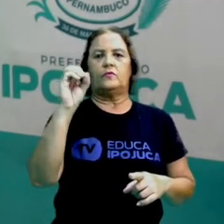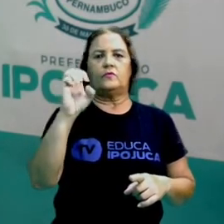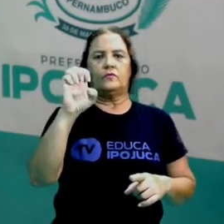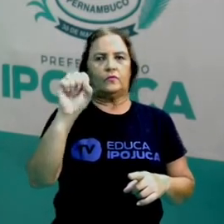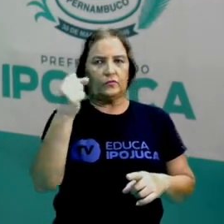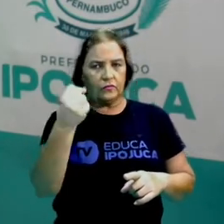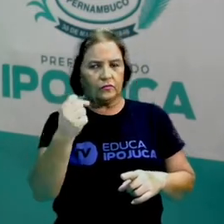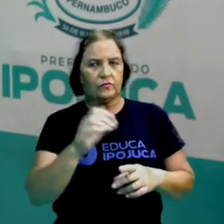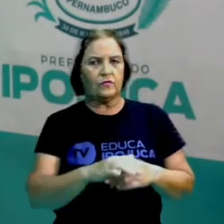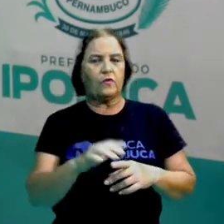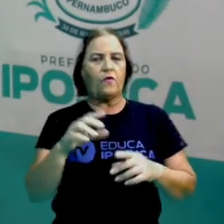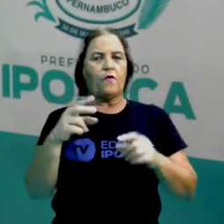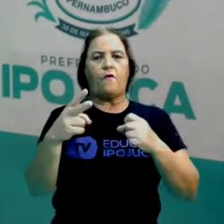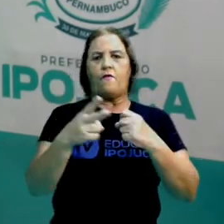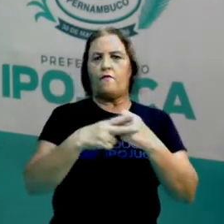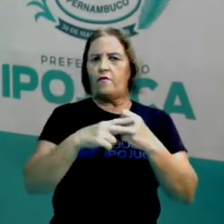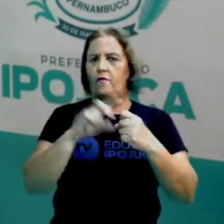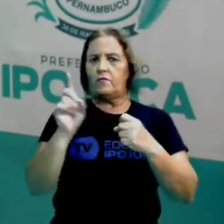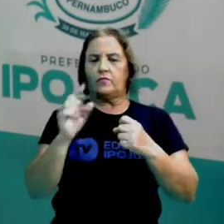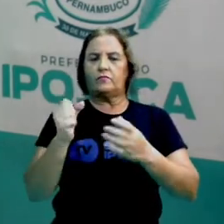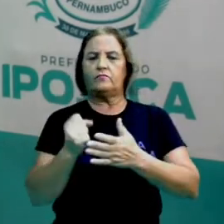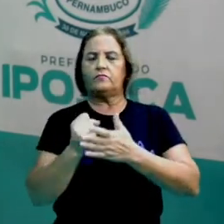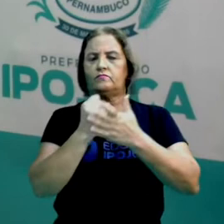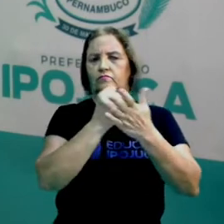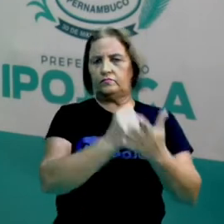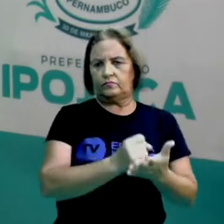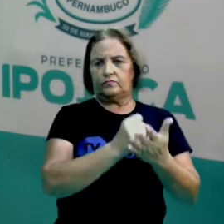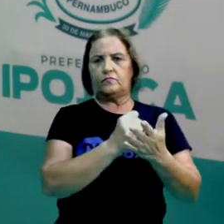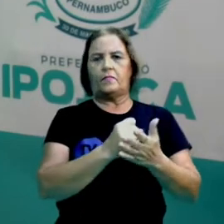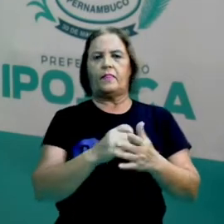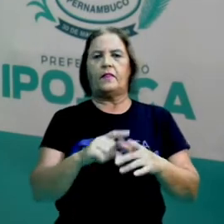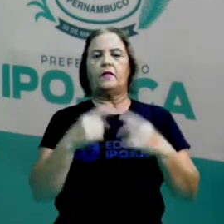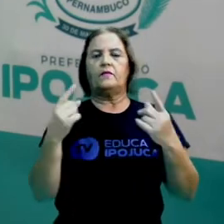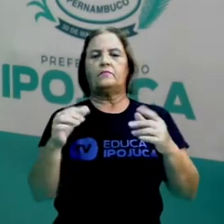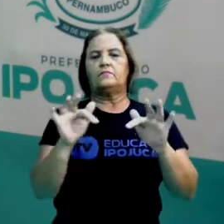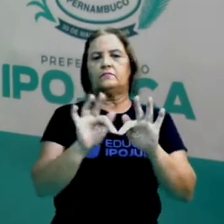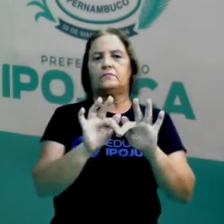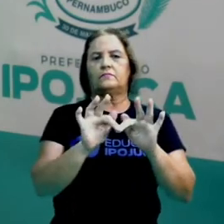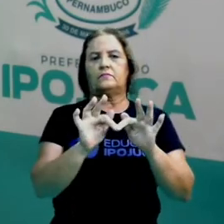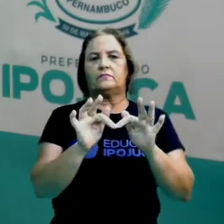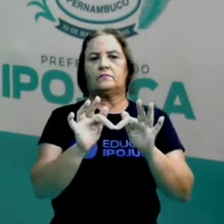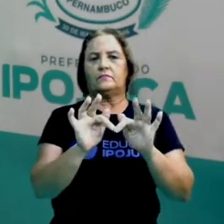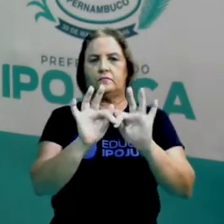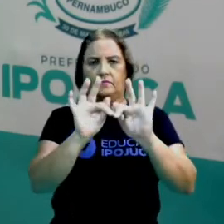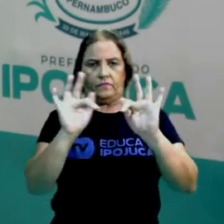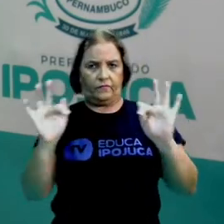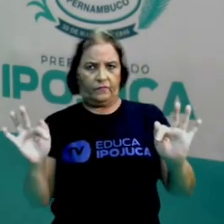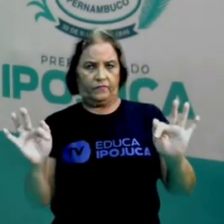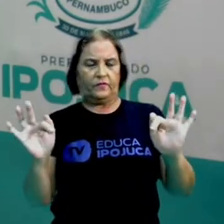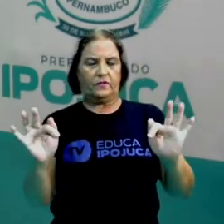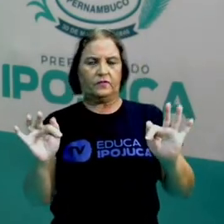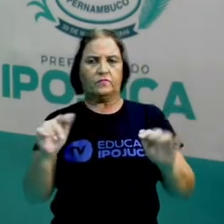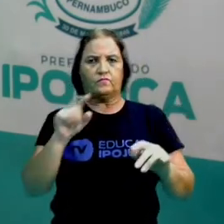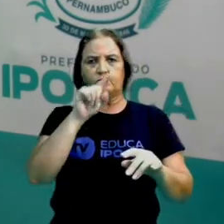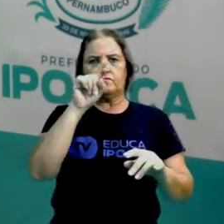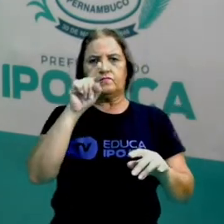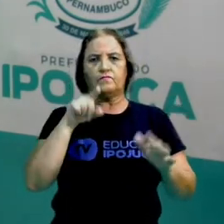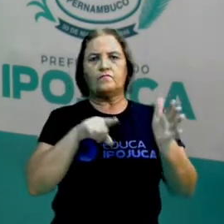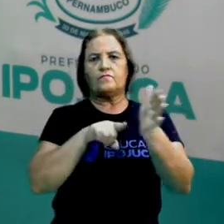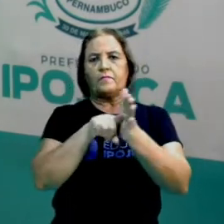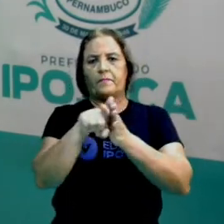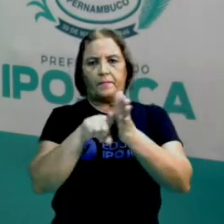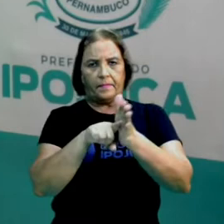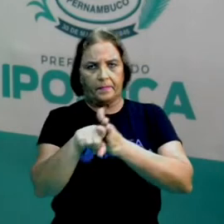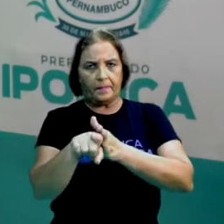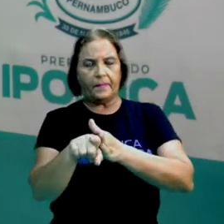auxiliar. Auxiliar para o quê? Para frases interrogativas. Então, presta atenção no que eu